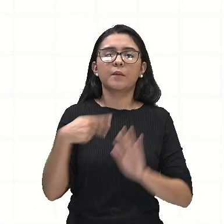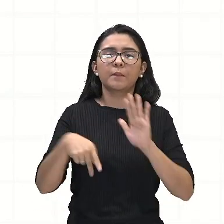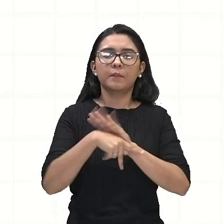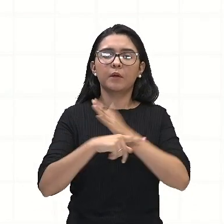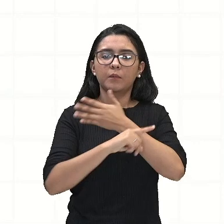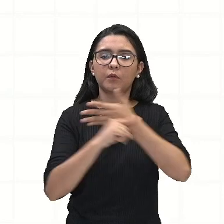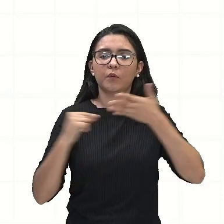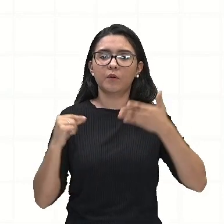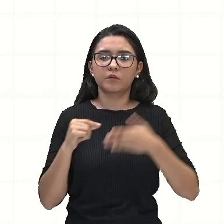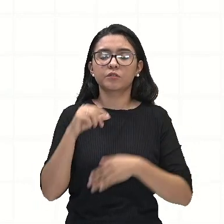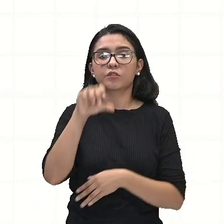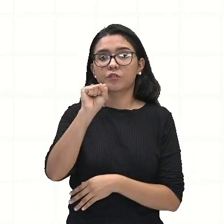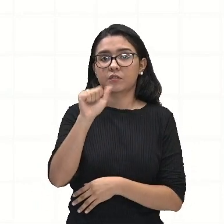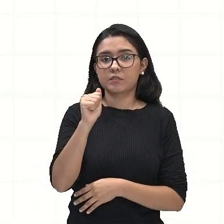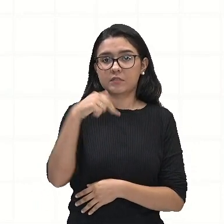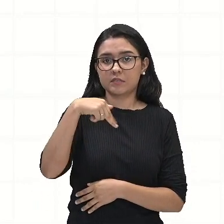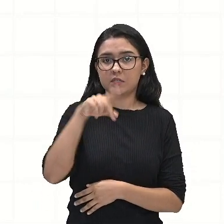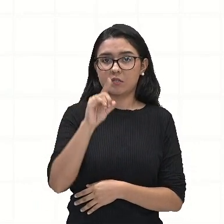Botticelli.